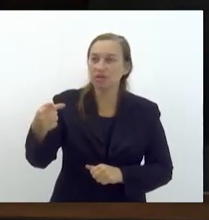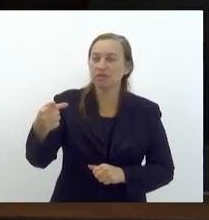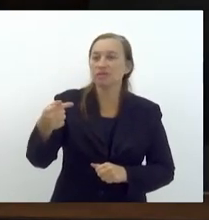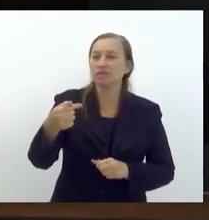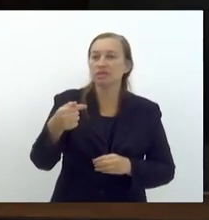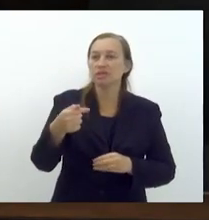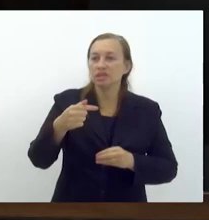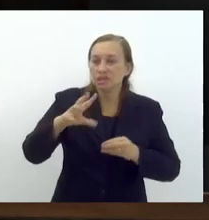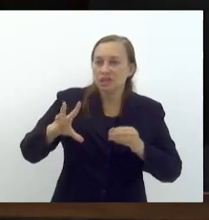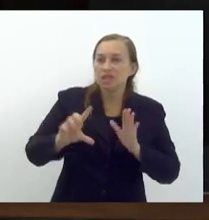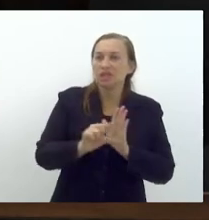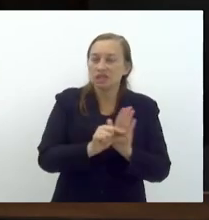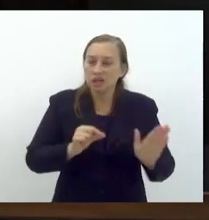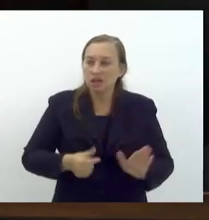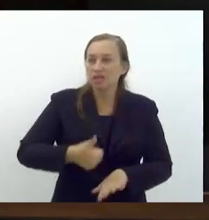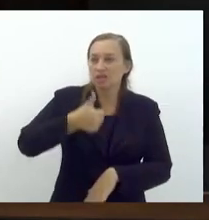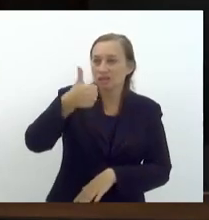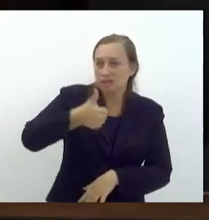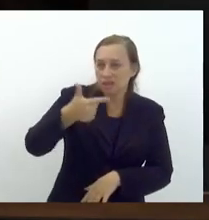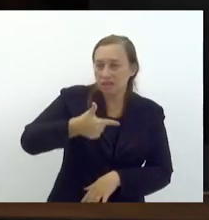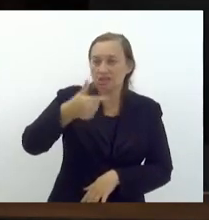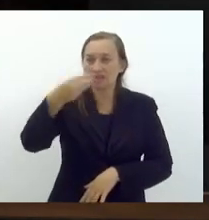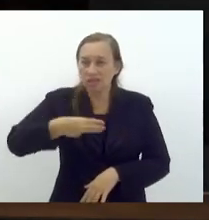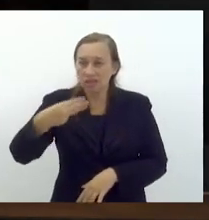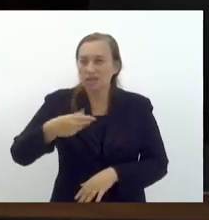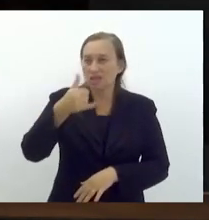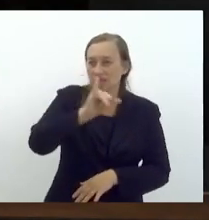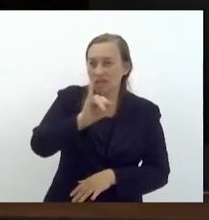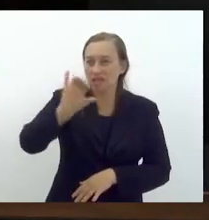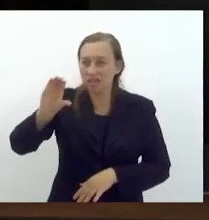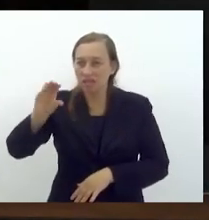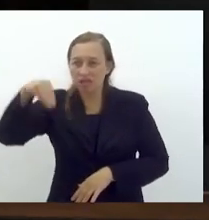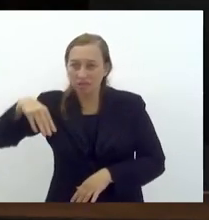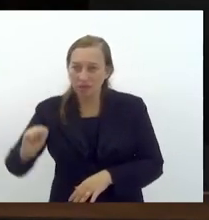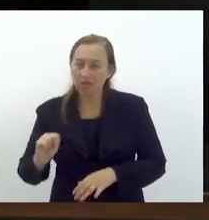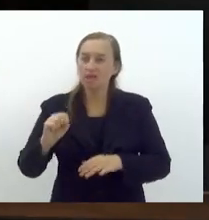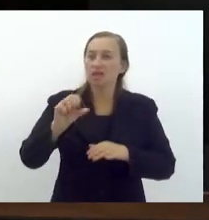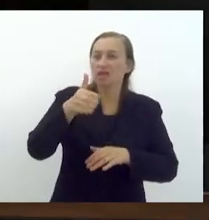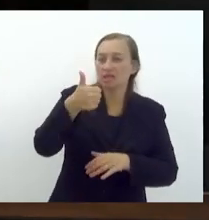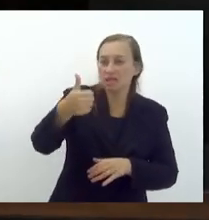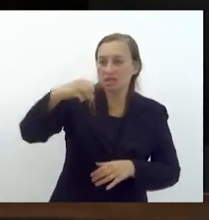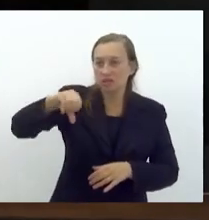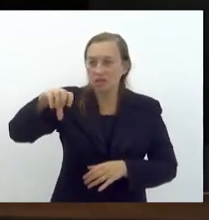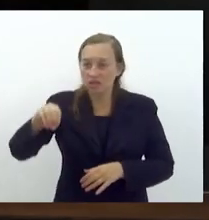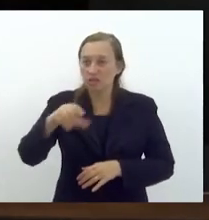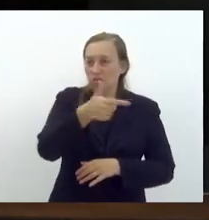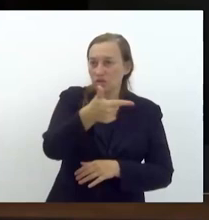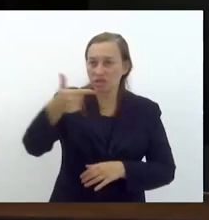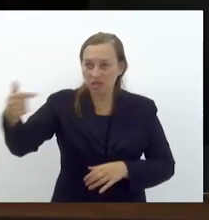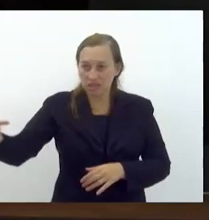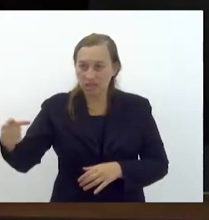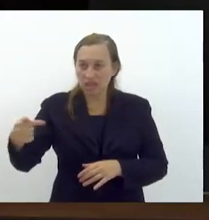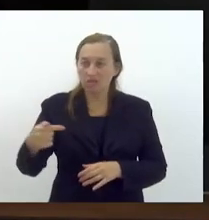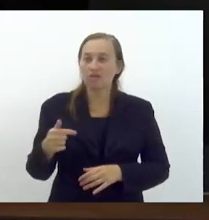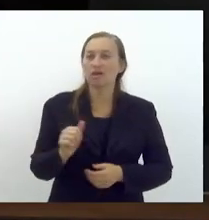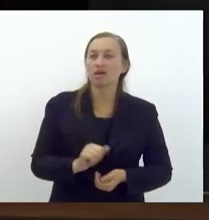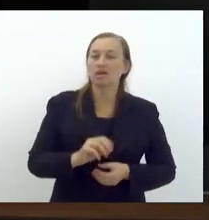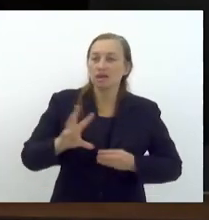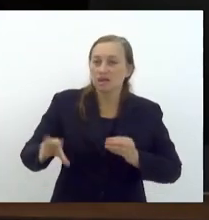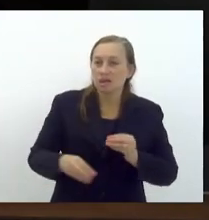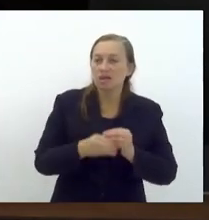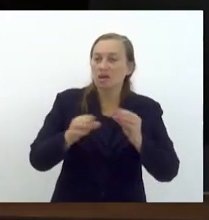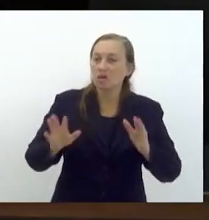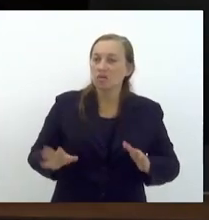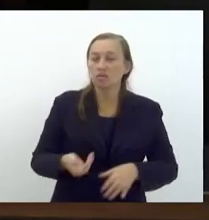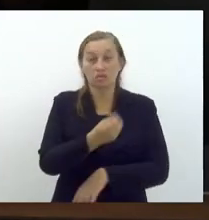e na cláusula décima terceira do convênio ICMS número 190 2017 em adesão ao